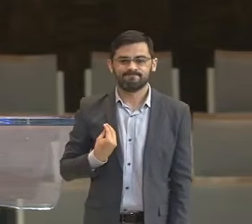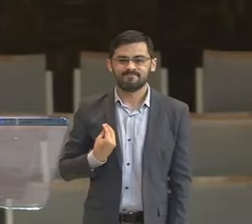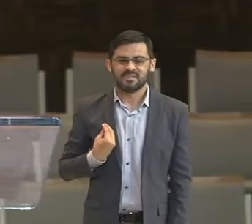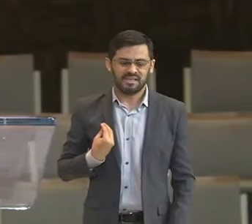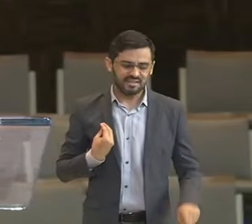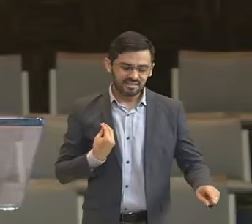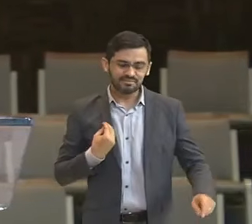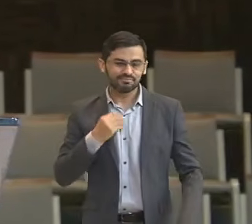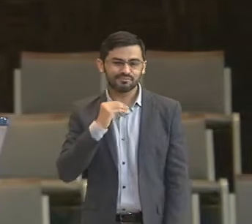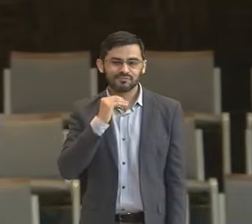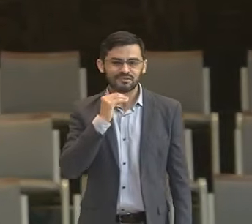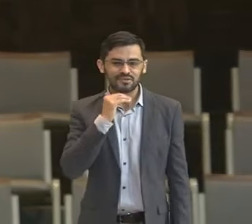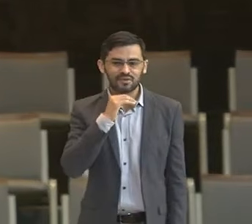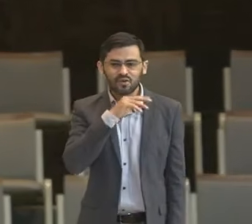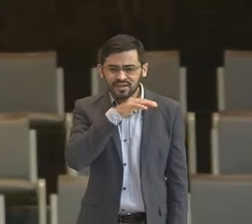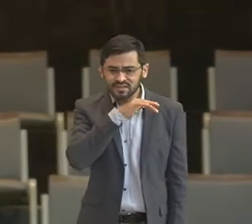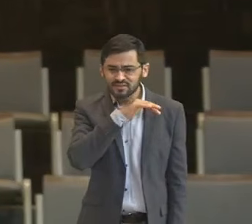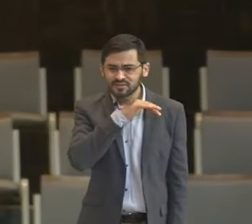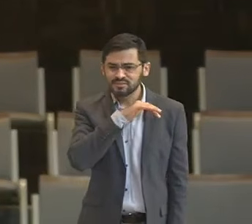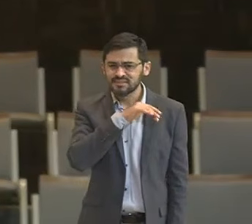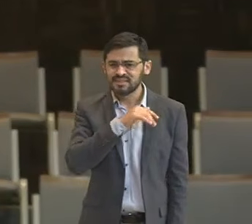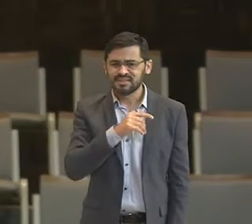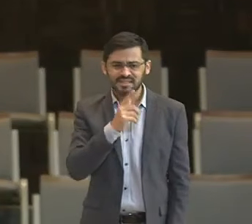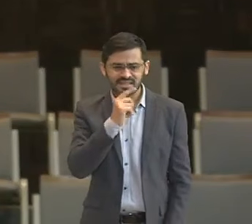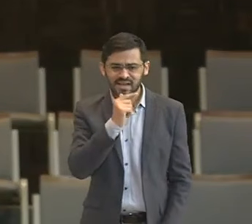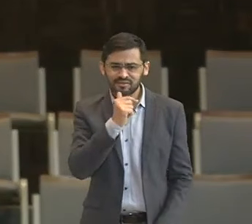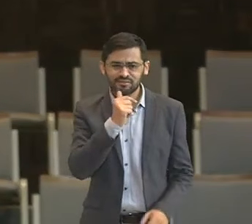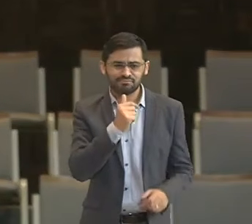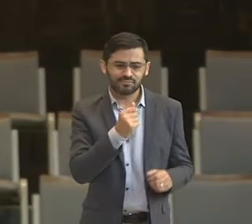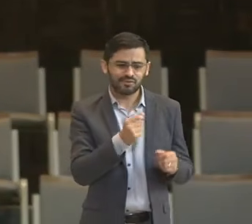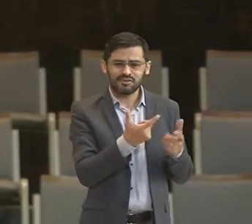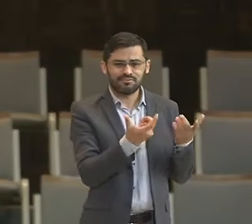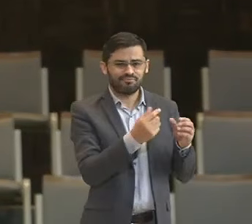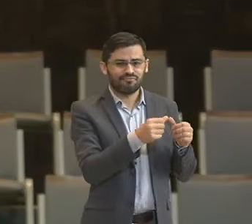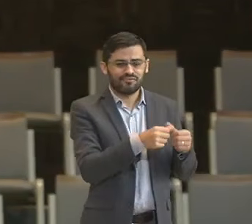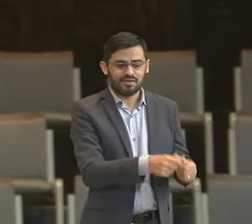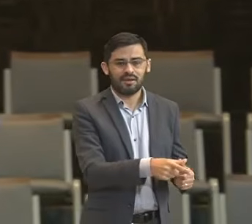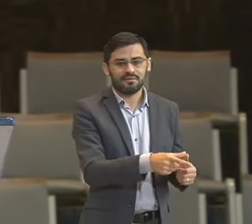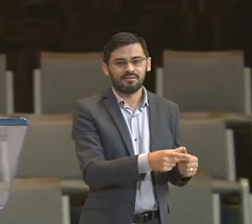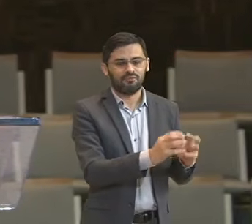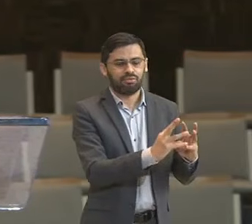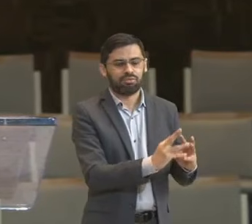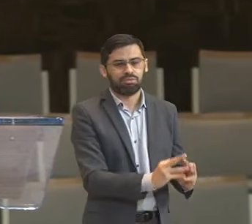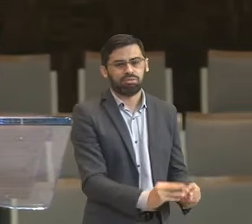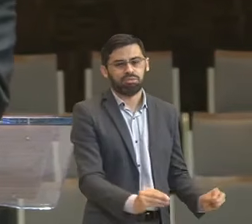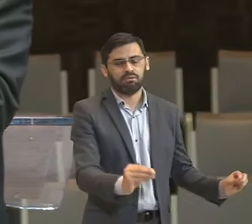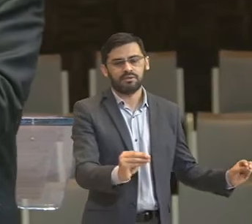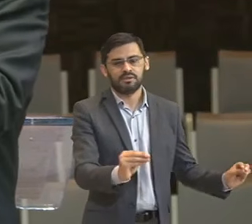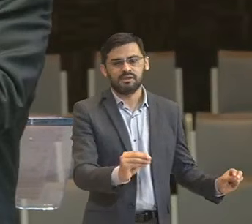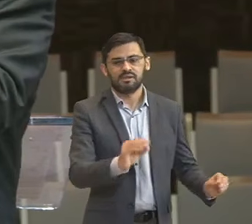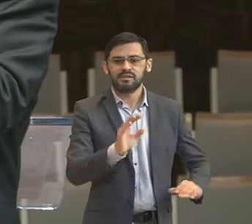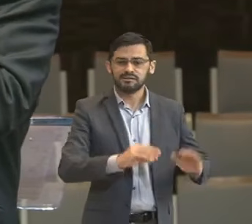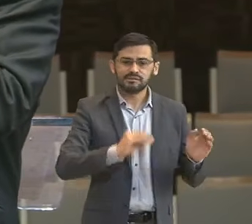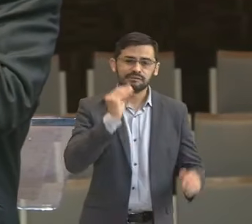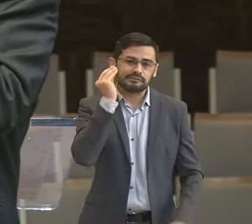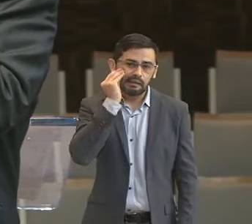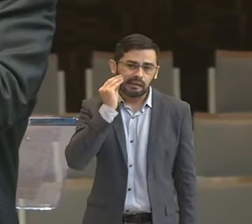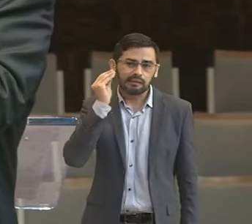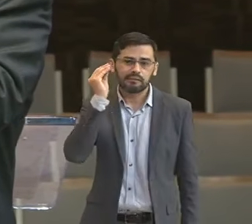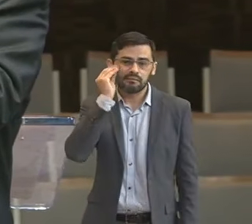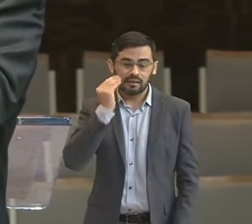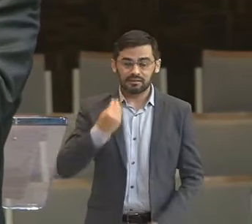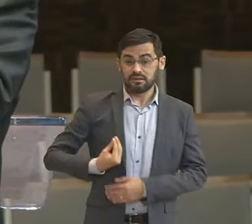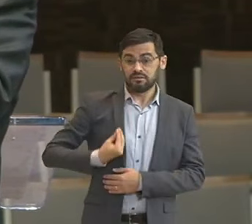rachadas, que nem água consegue reter direito, e tentam